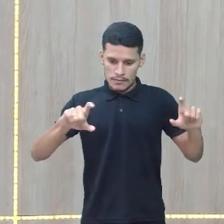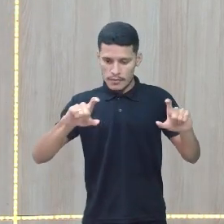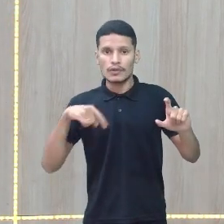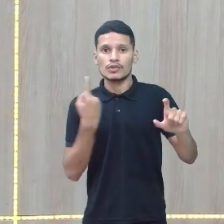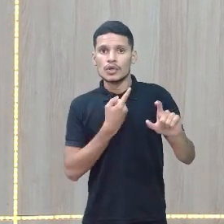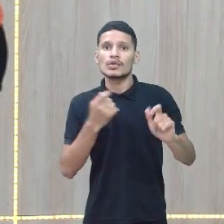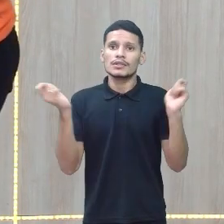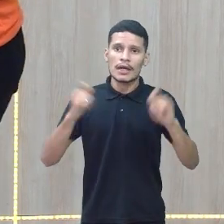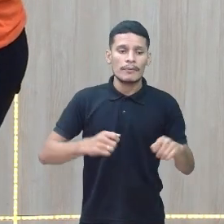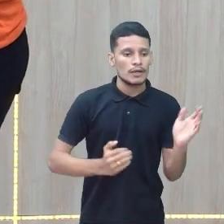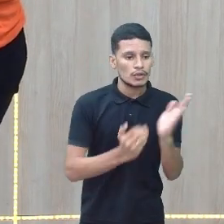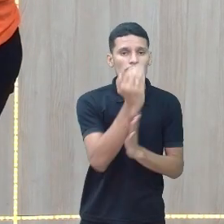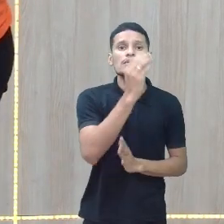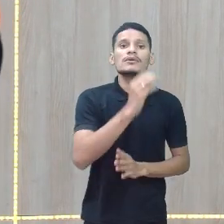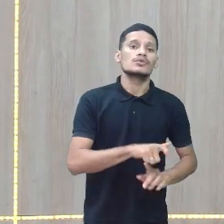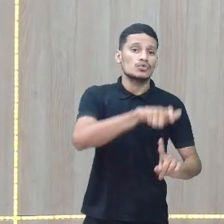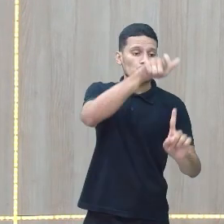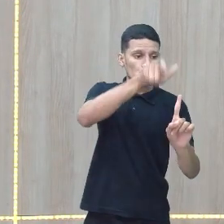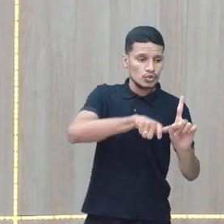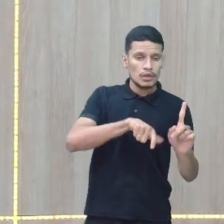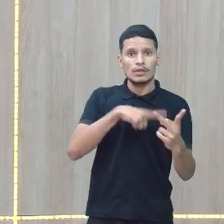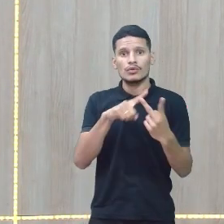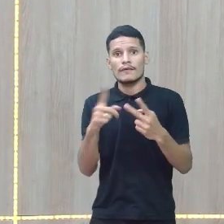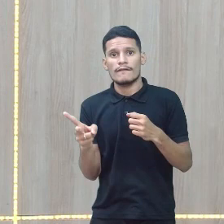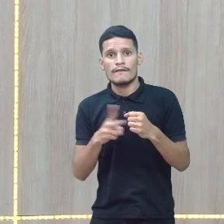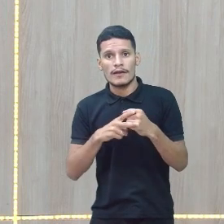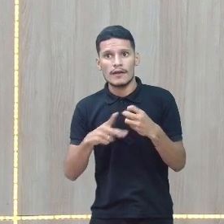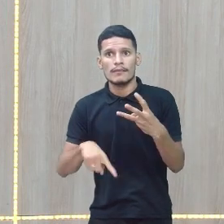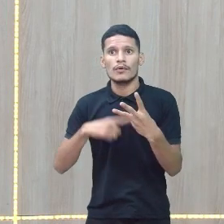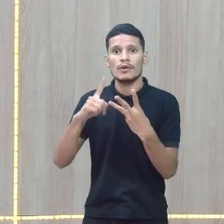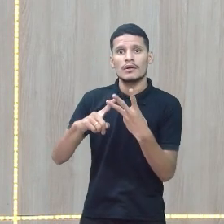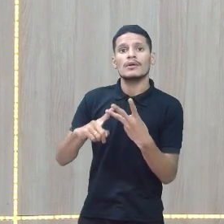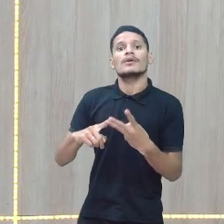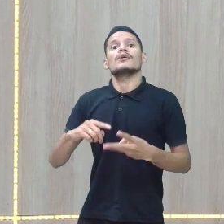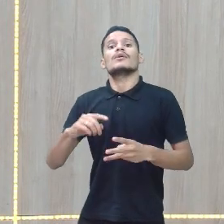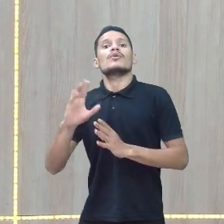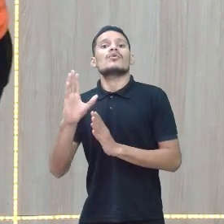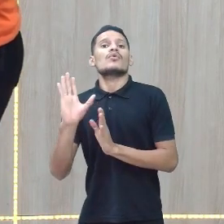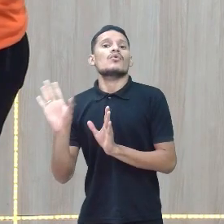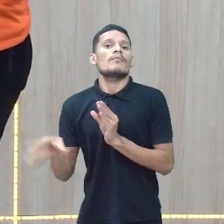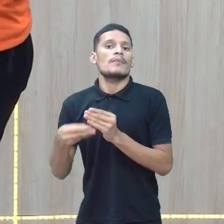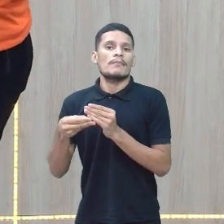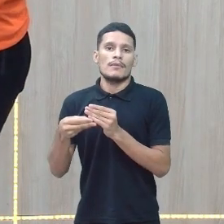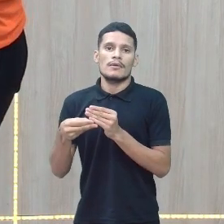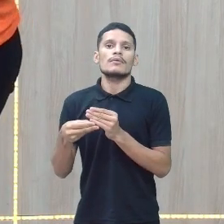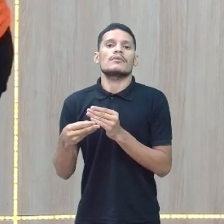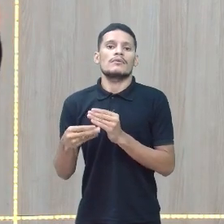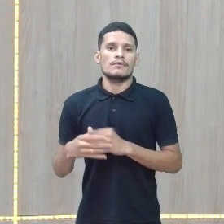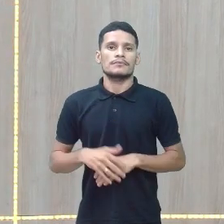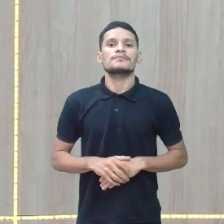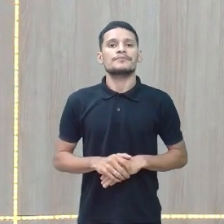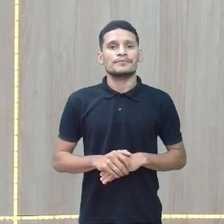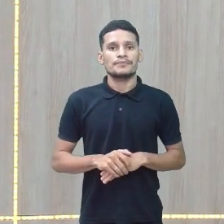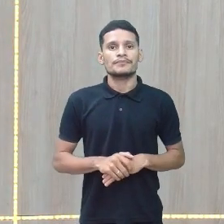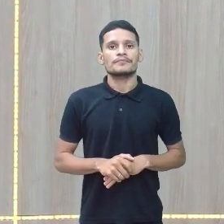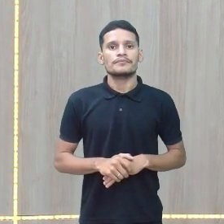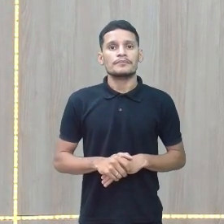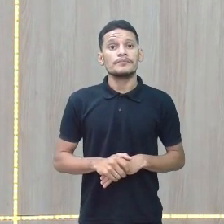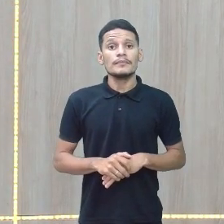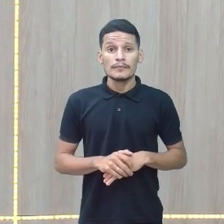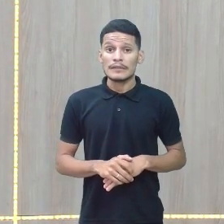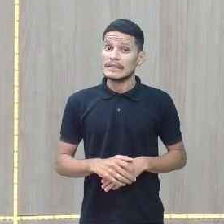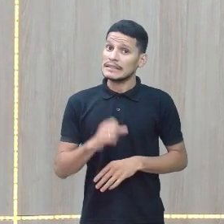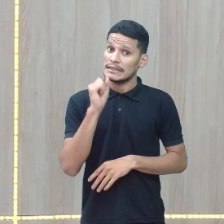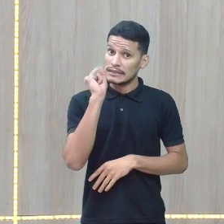iniciar pelo sujeito, mais o verbo e o complemento. E aí,